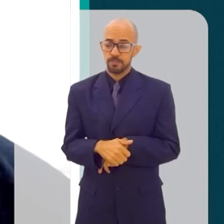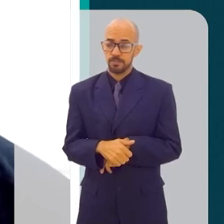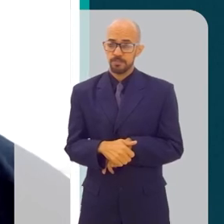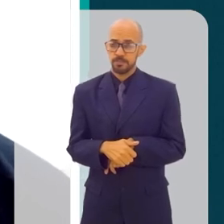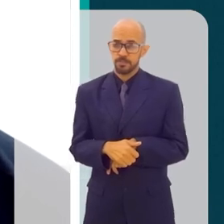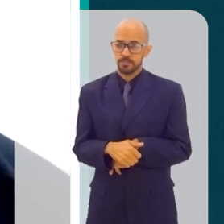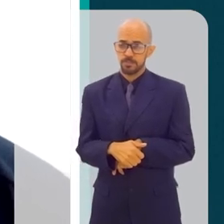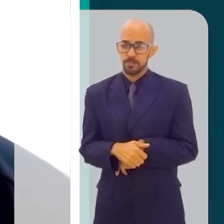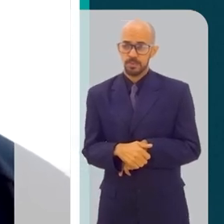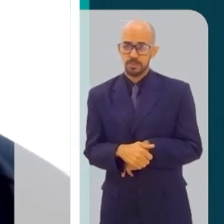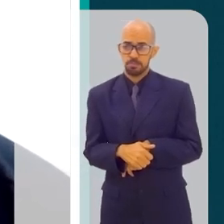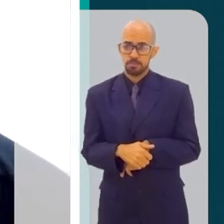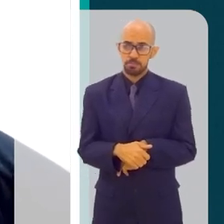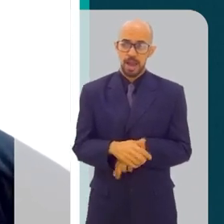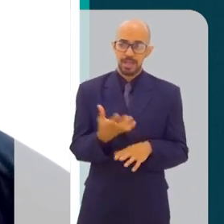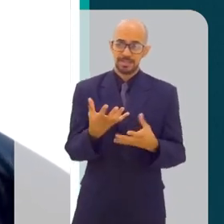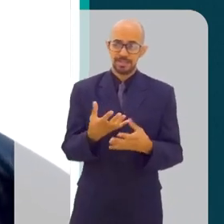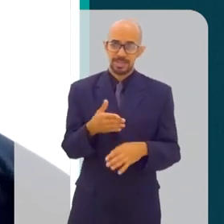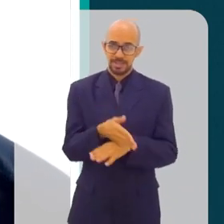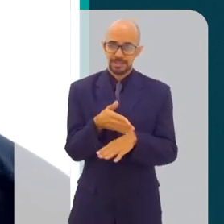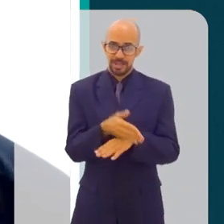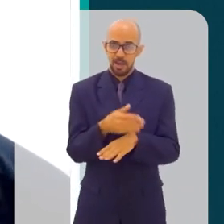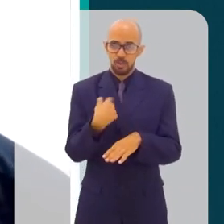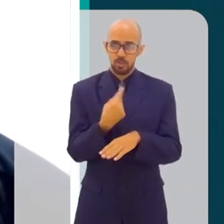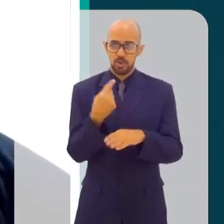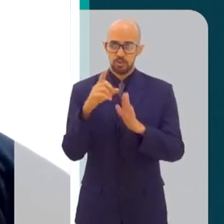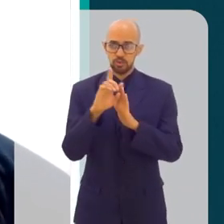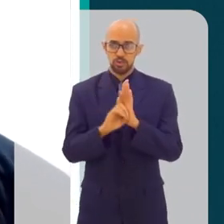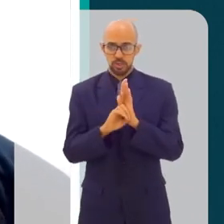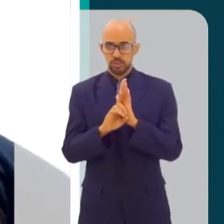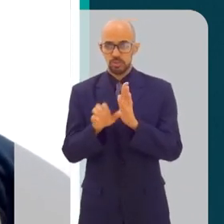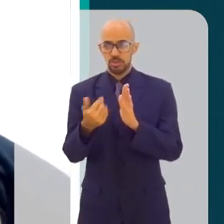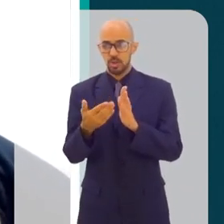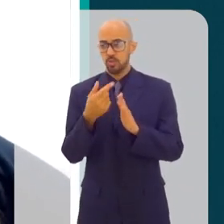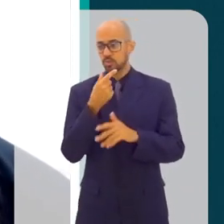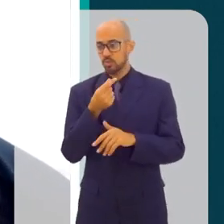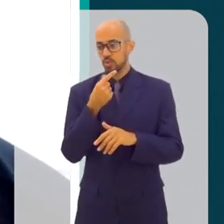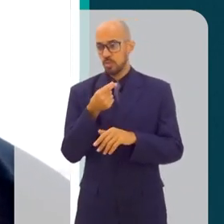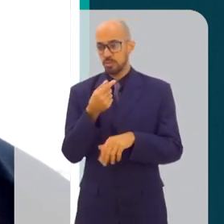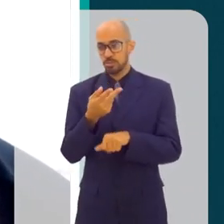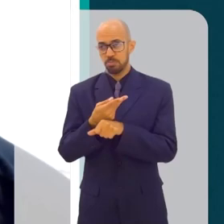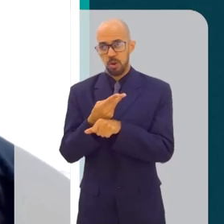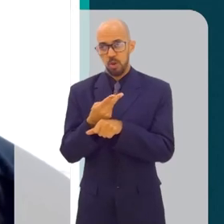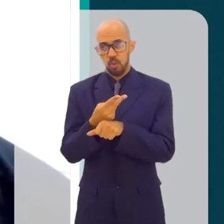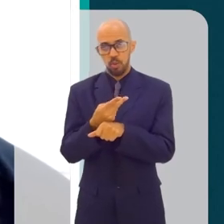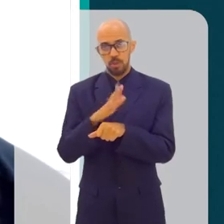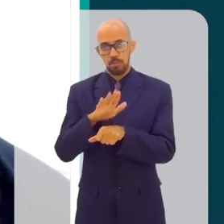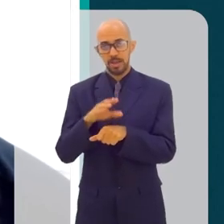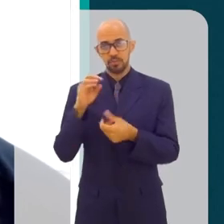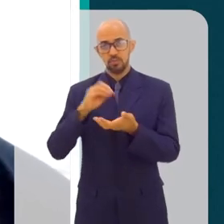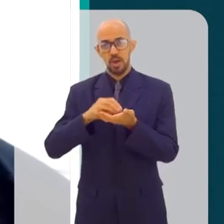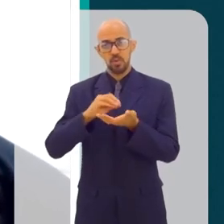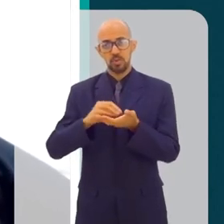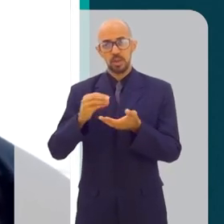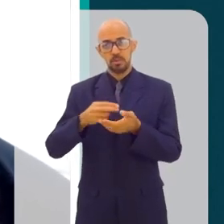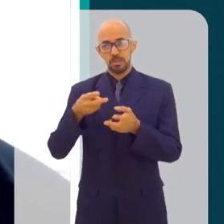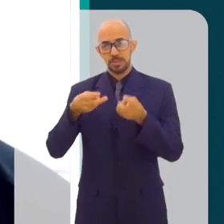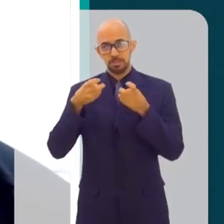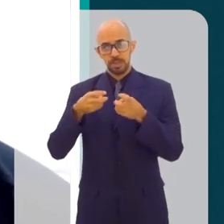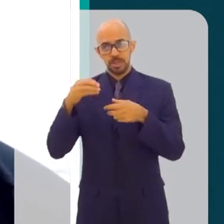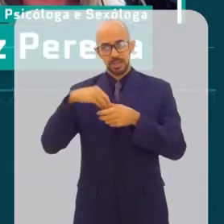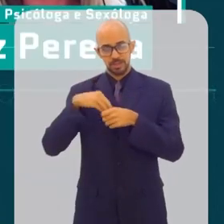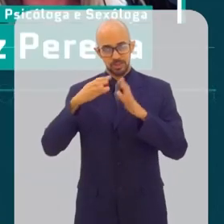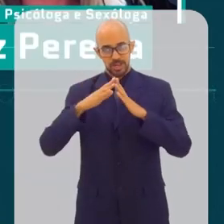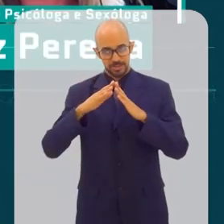né, para exercer esse nosso direito. Então, os homens procuram fora e não olham para dentro de